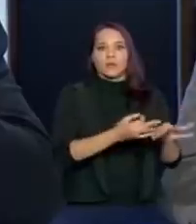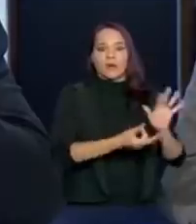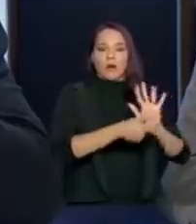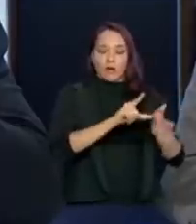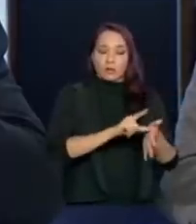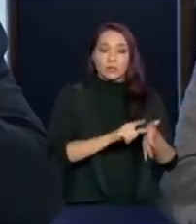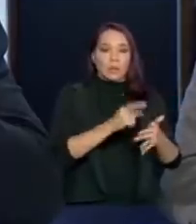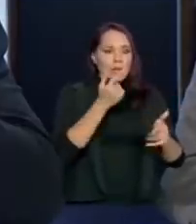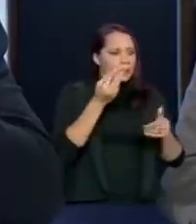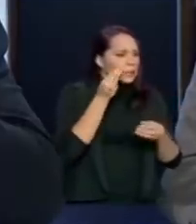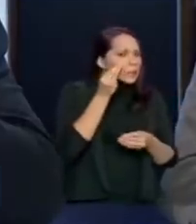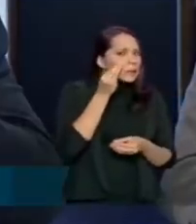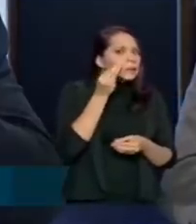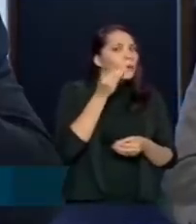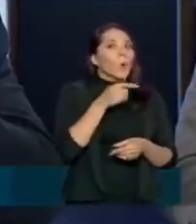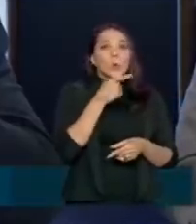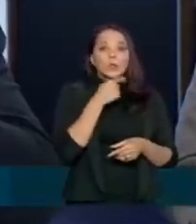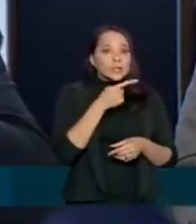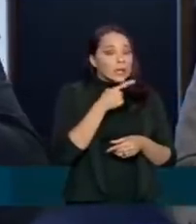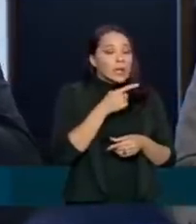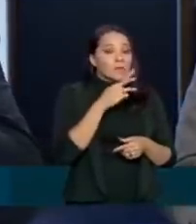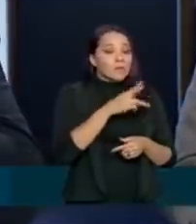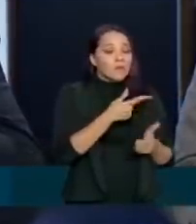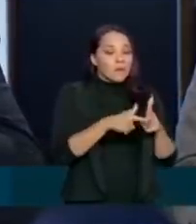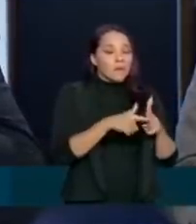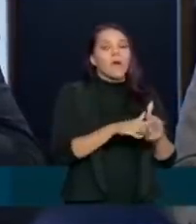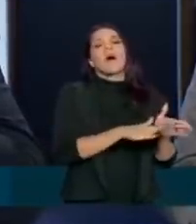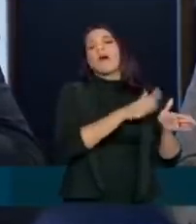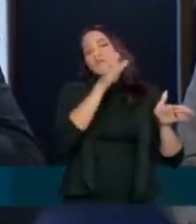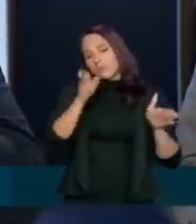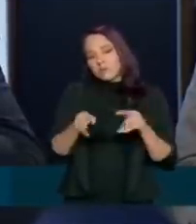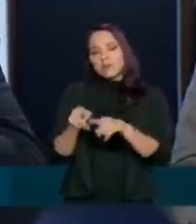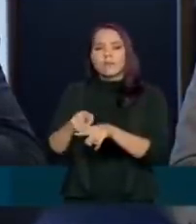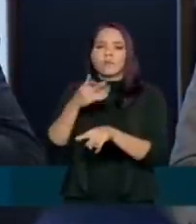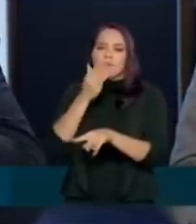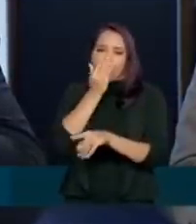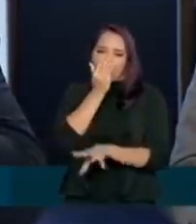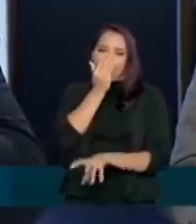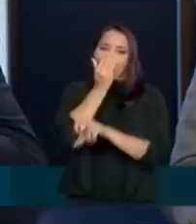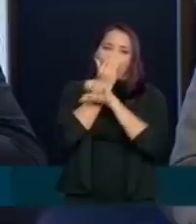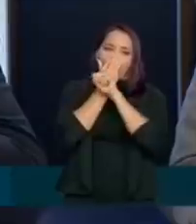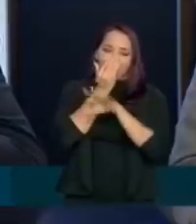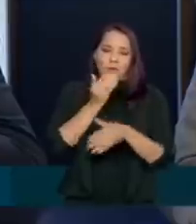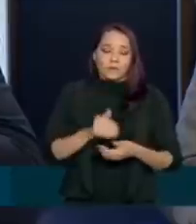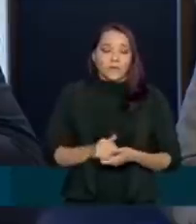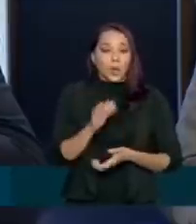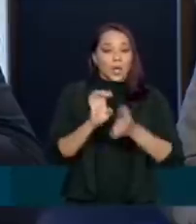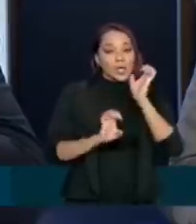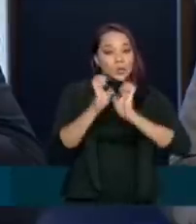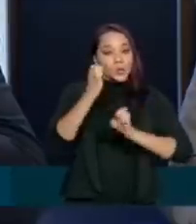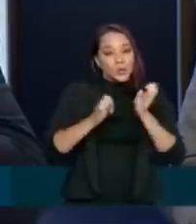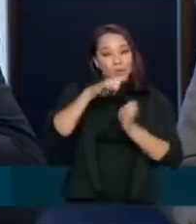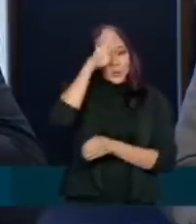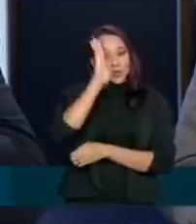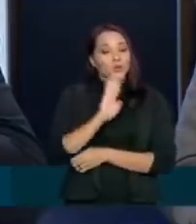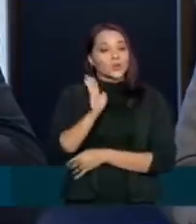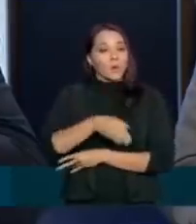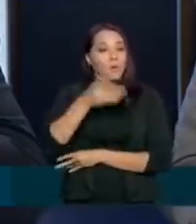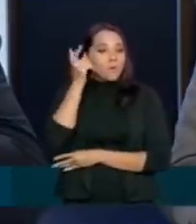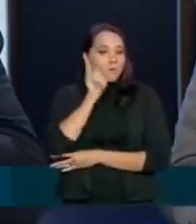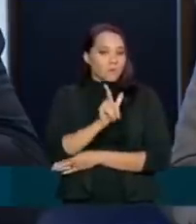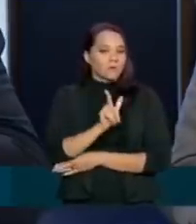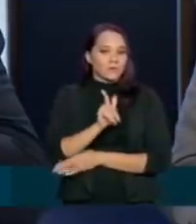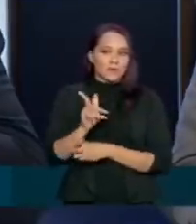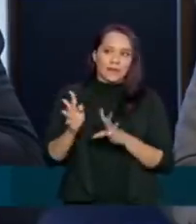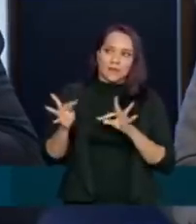nos ventiladores. Hoje, a indústria nacional, ela praticamente já tem capacidade de suprir